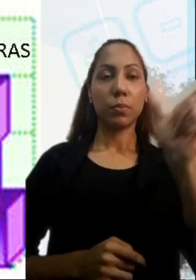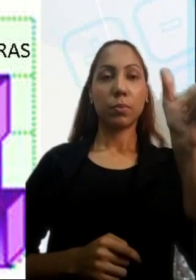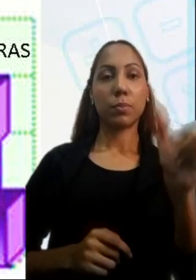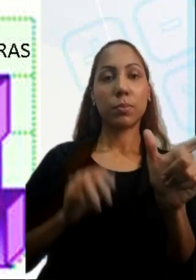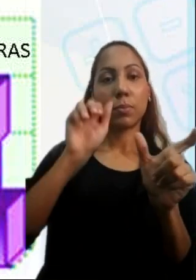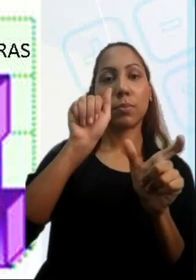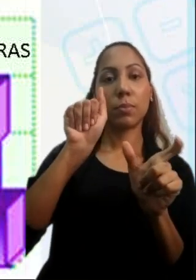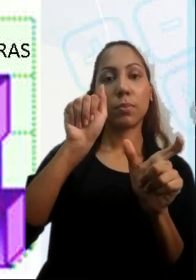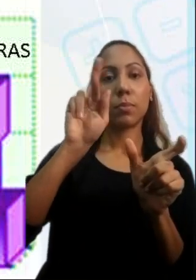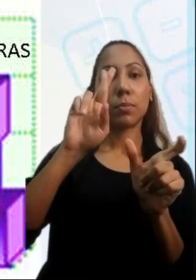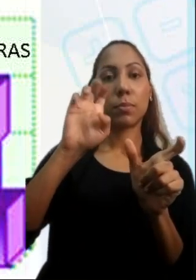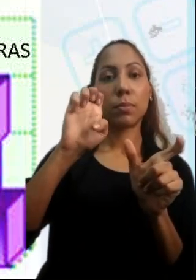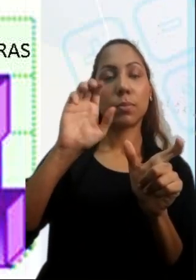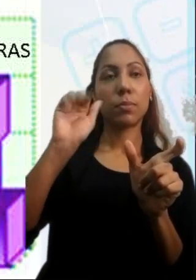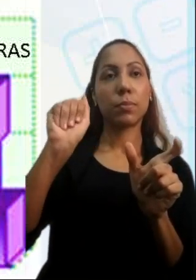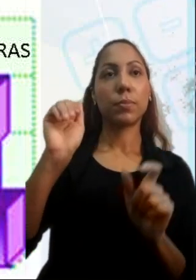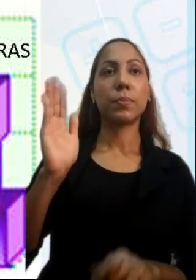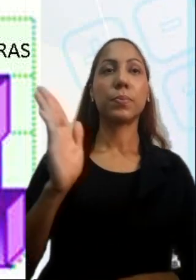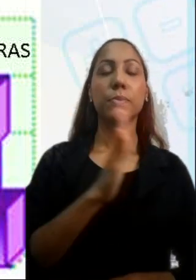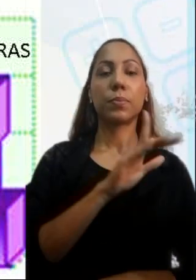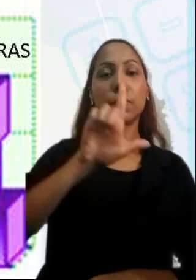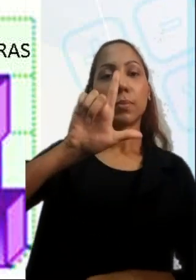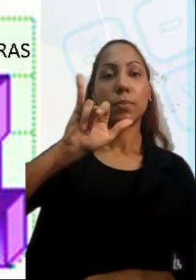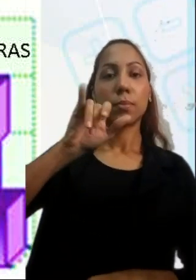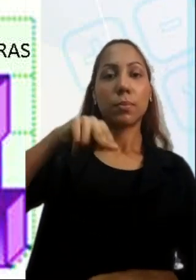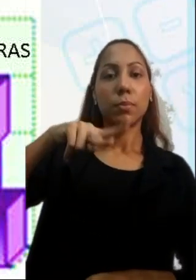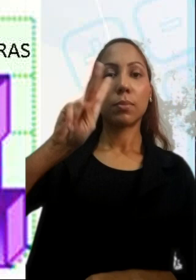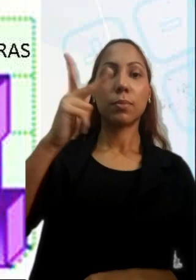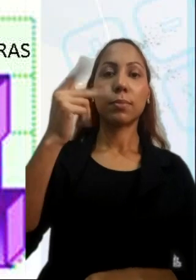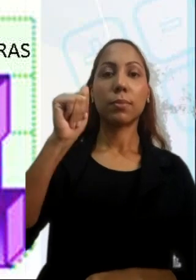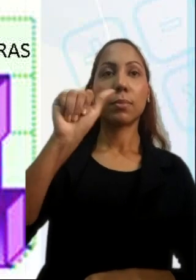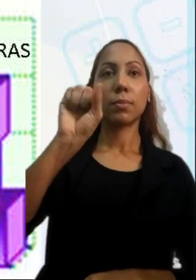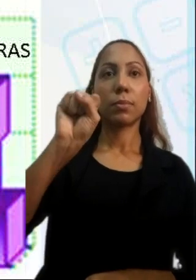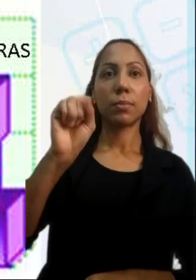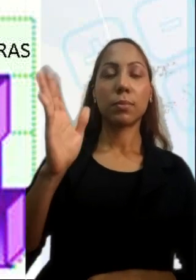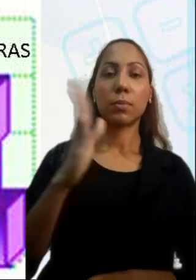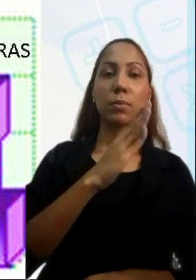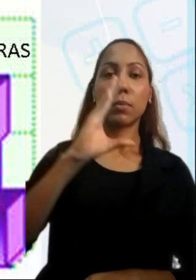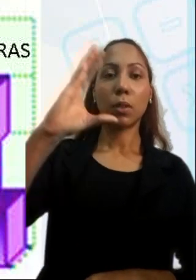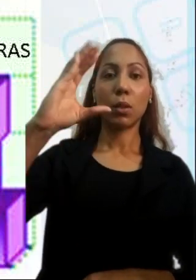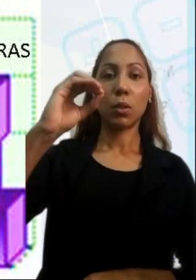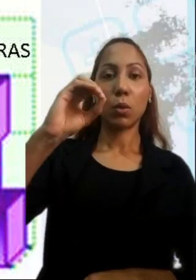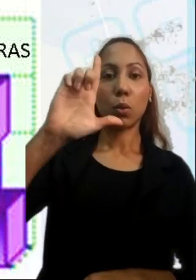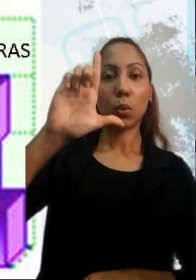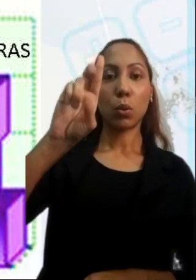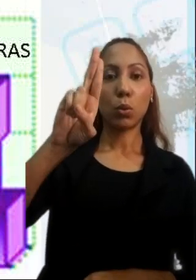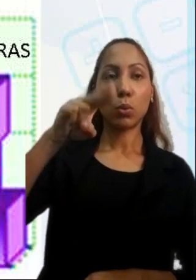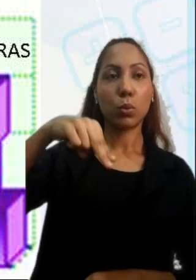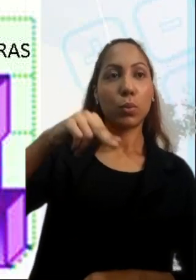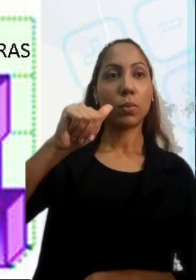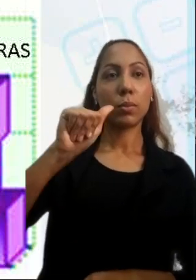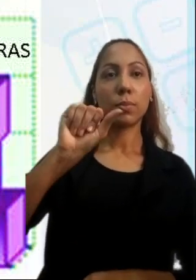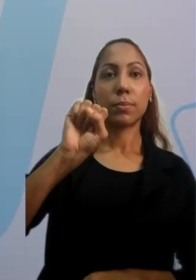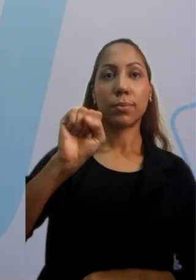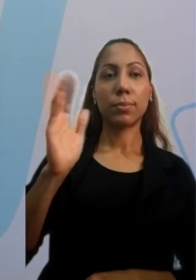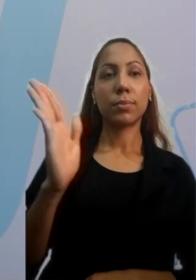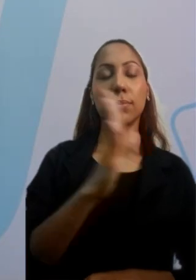de linha, tem o de coluna, 2 diferentes, o de setor e o de barra.